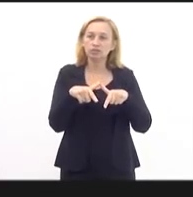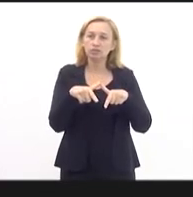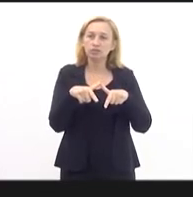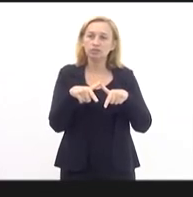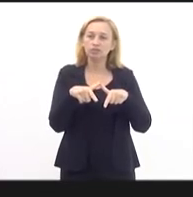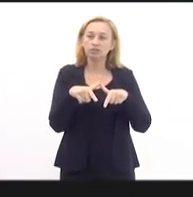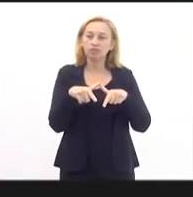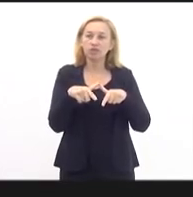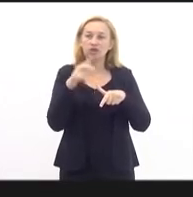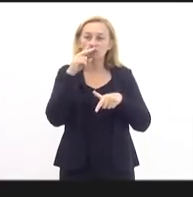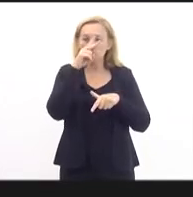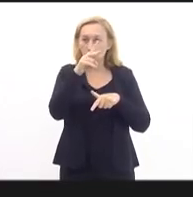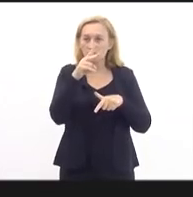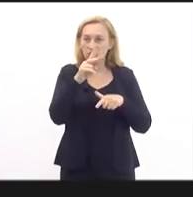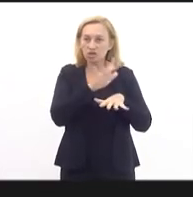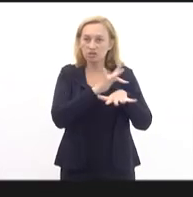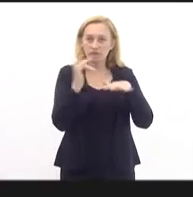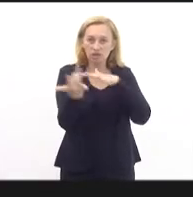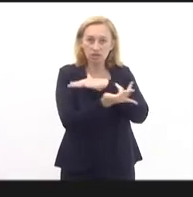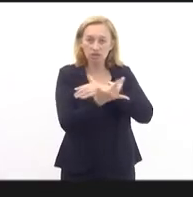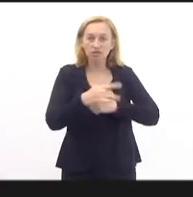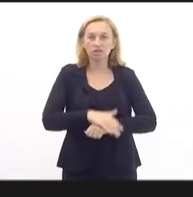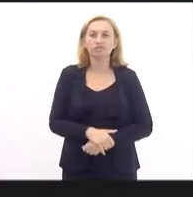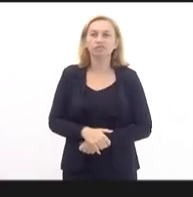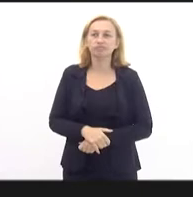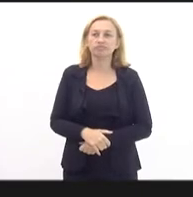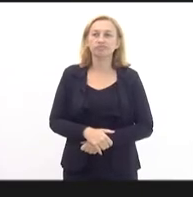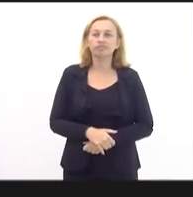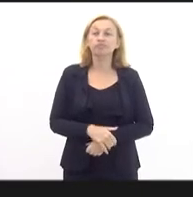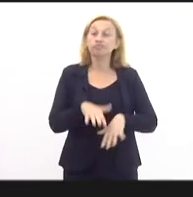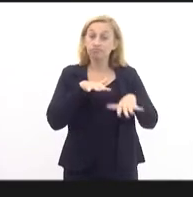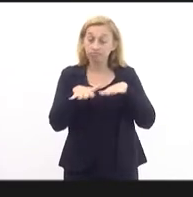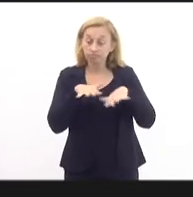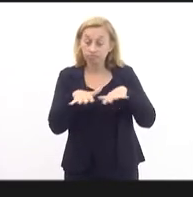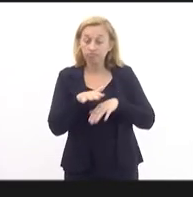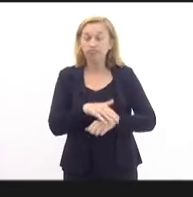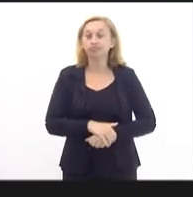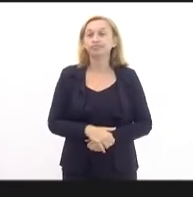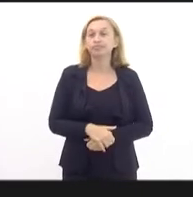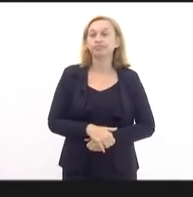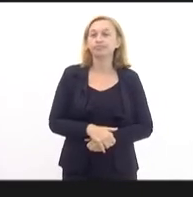muita força pelas redes sociais, né, um movimento